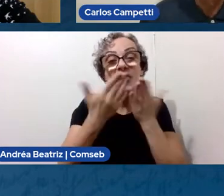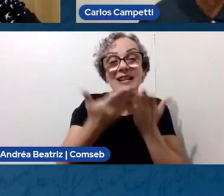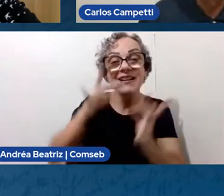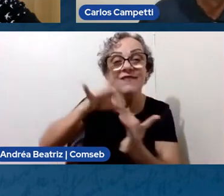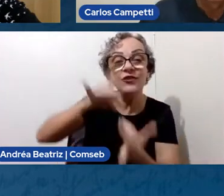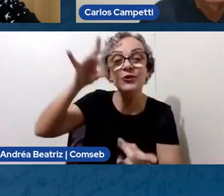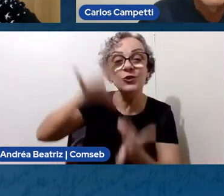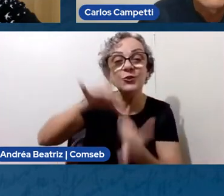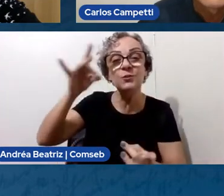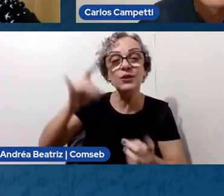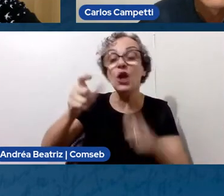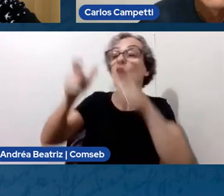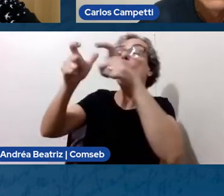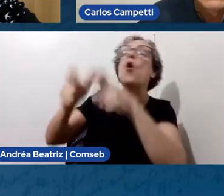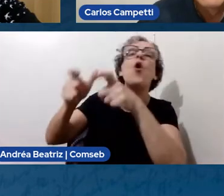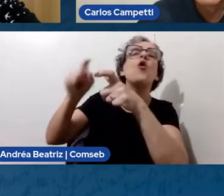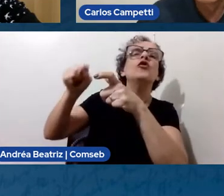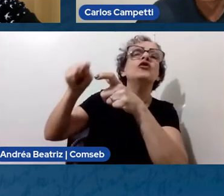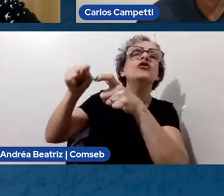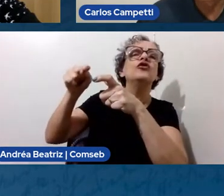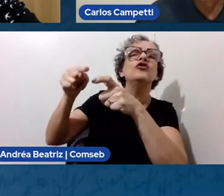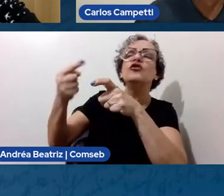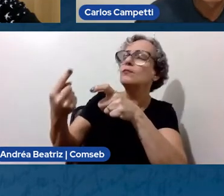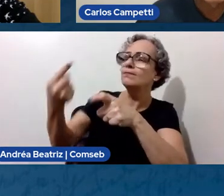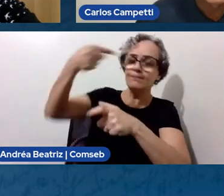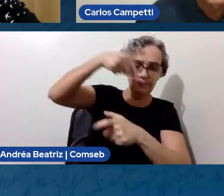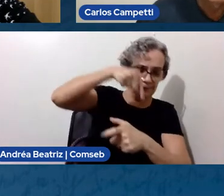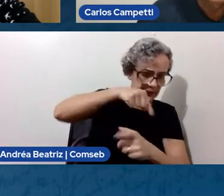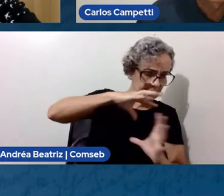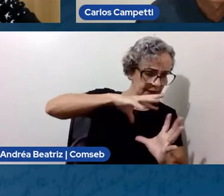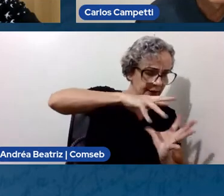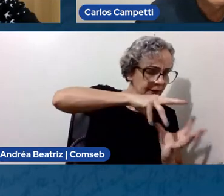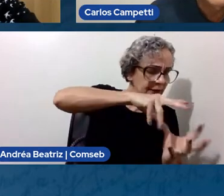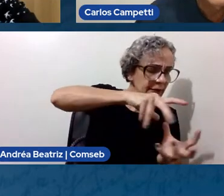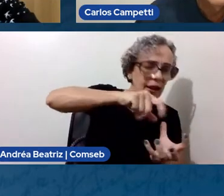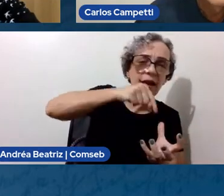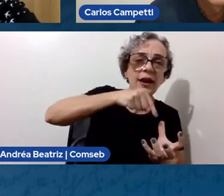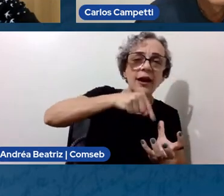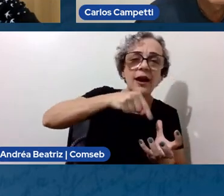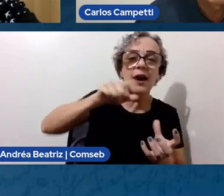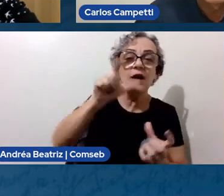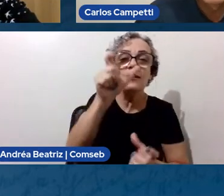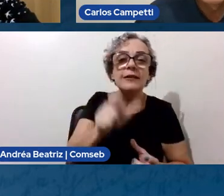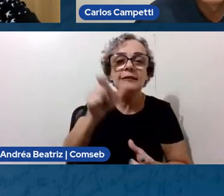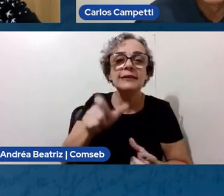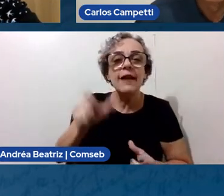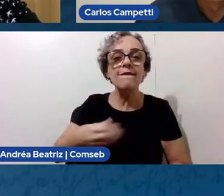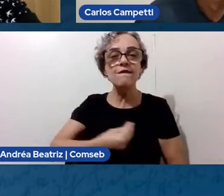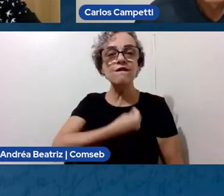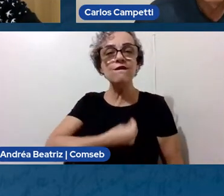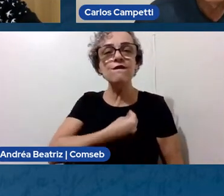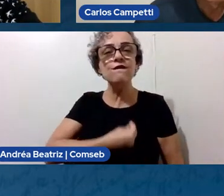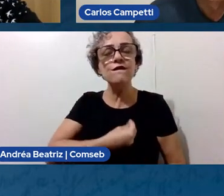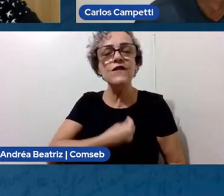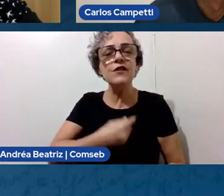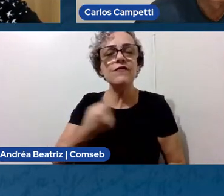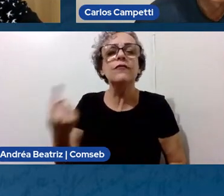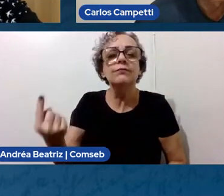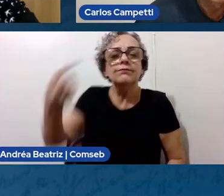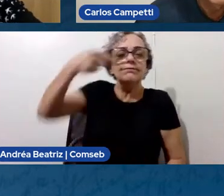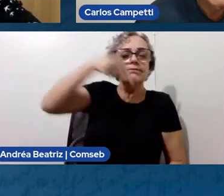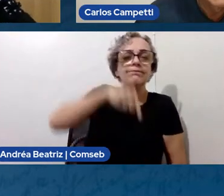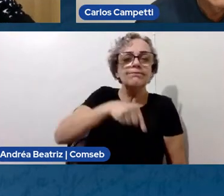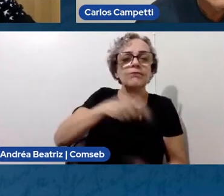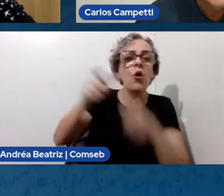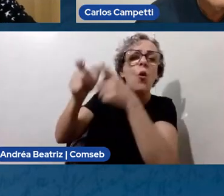para a Terra os seres vivos? Então, eu já ia começar aqui a dizer para ela, lembrando do